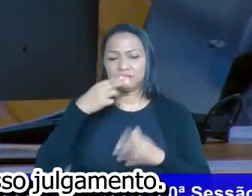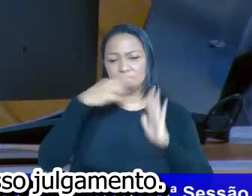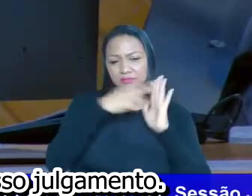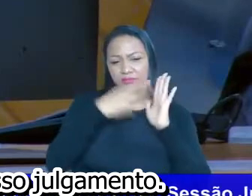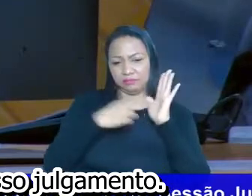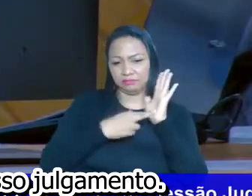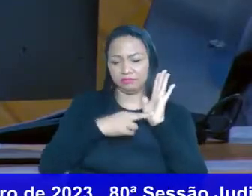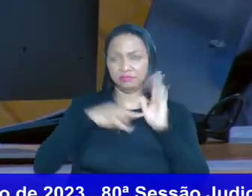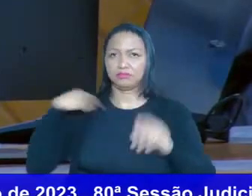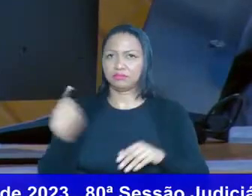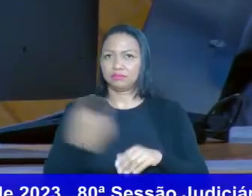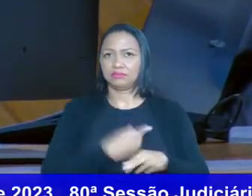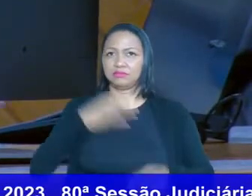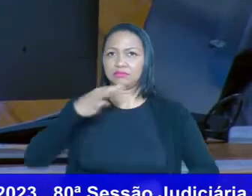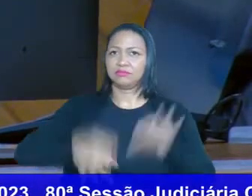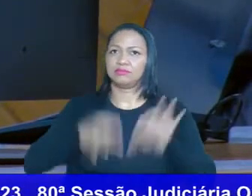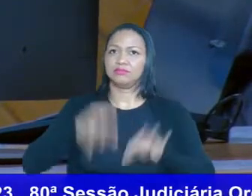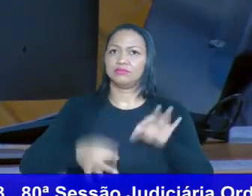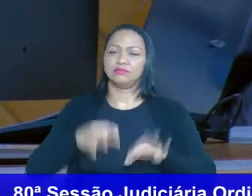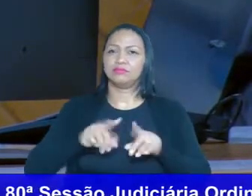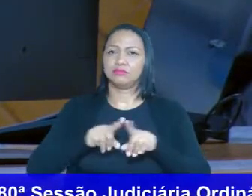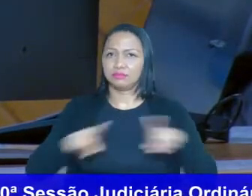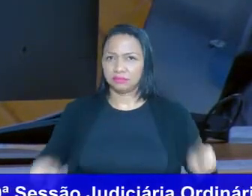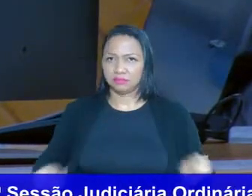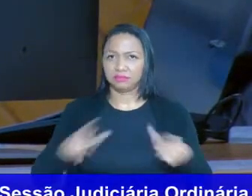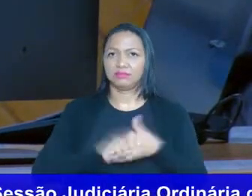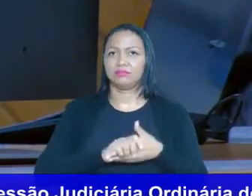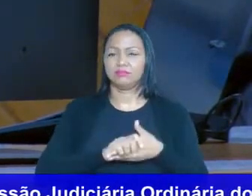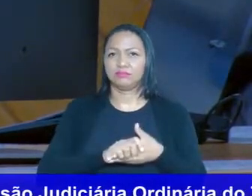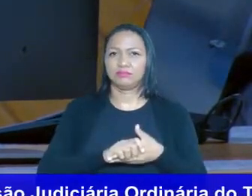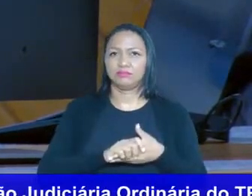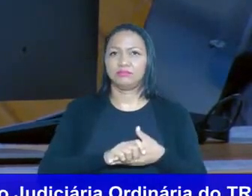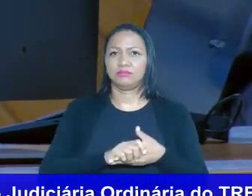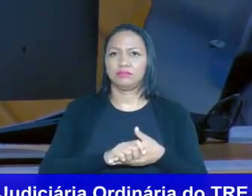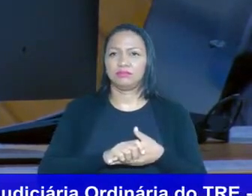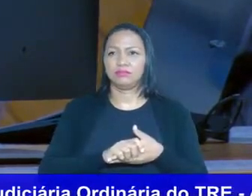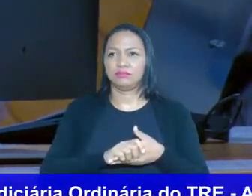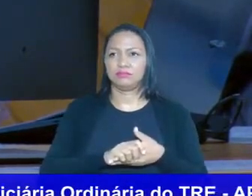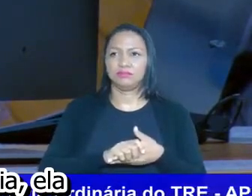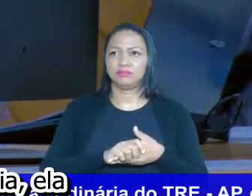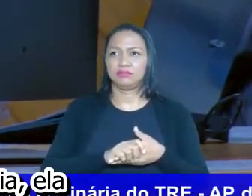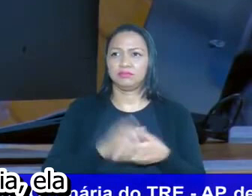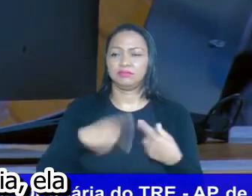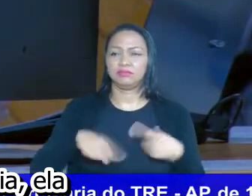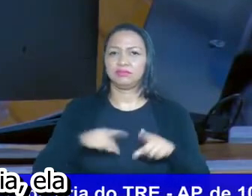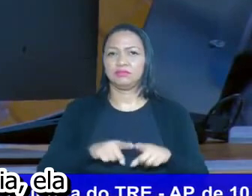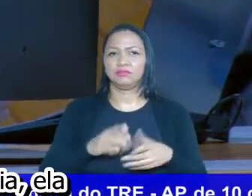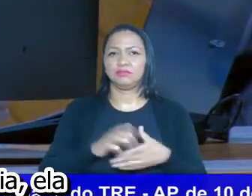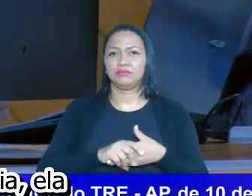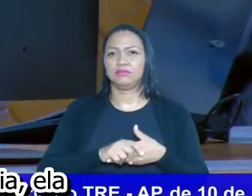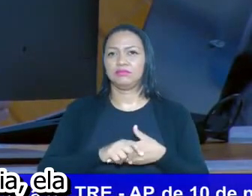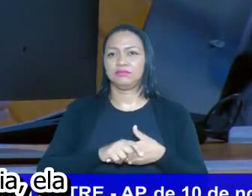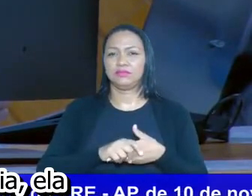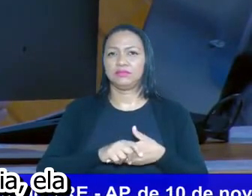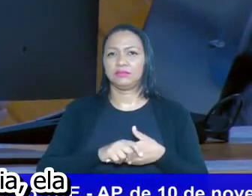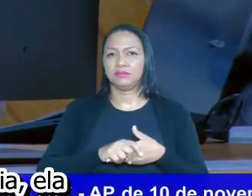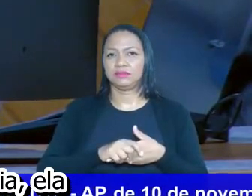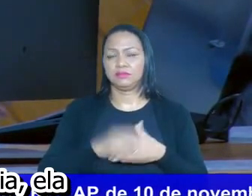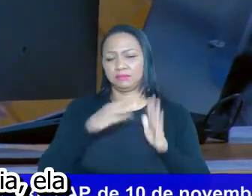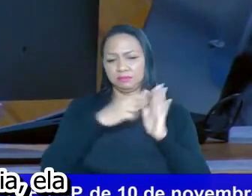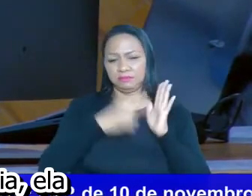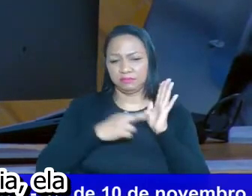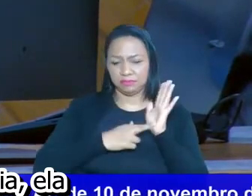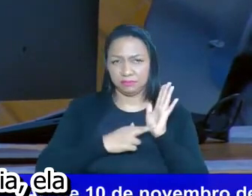dos nossos julgamentos, as que acabam sendo as razões dos embargos. Então, não obstante a isso, a norma